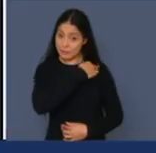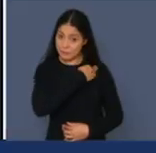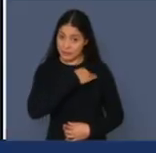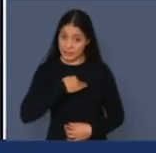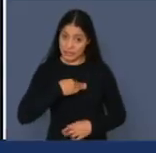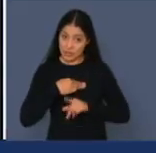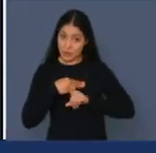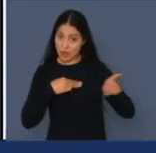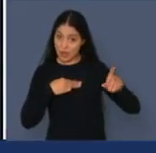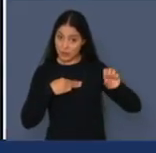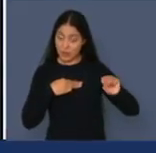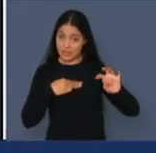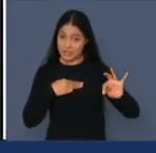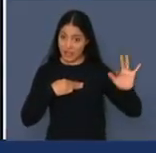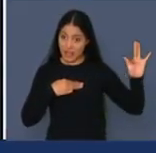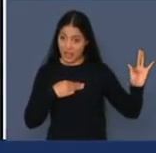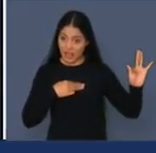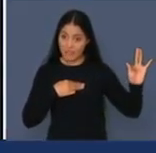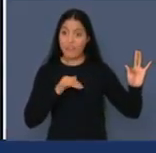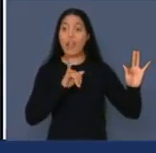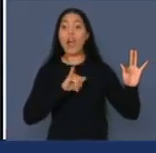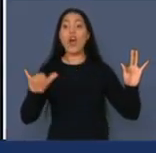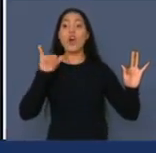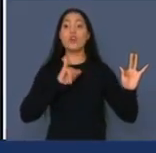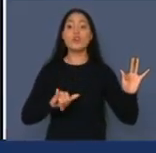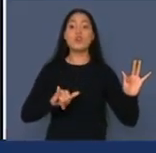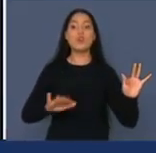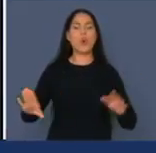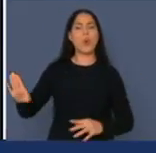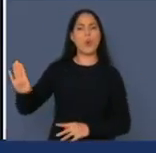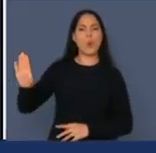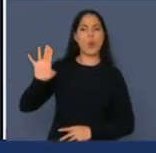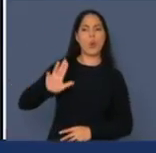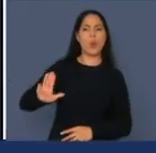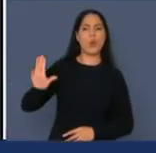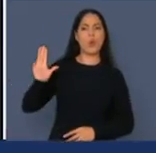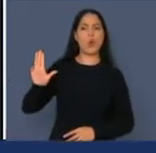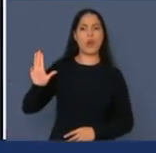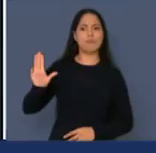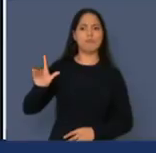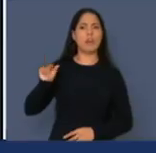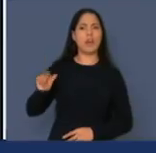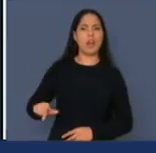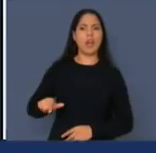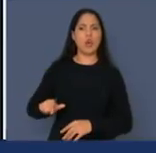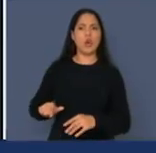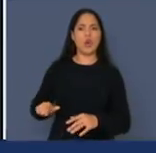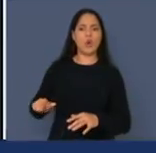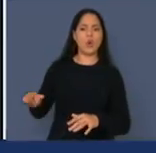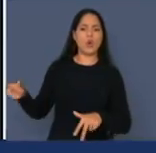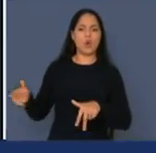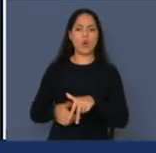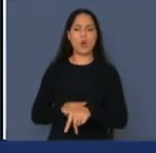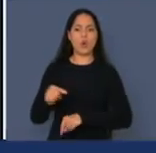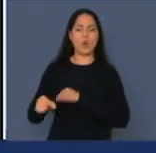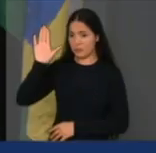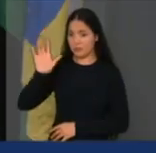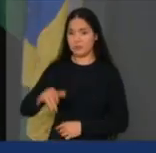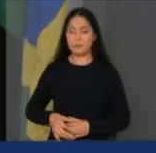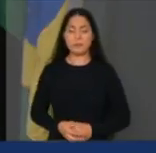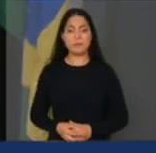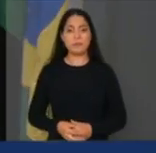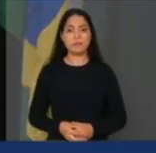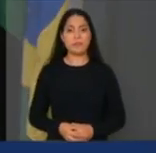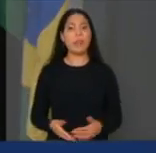por corrupção ativa passiva lavagem de capitais ocultação de patrimônio alegando um erro processual